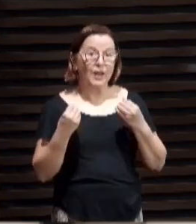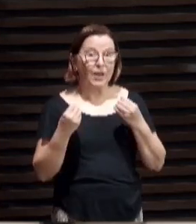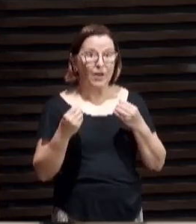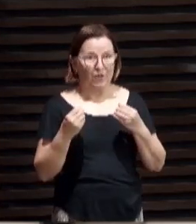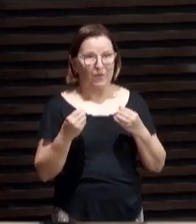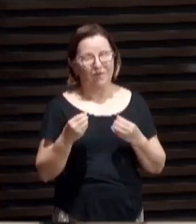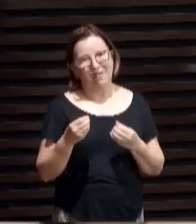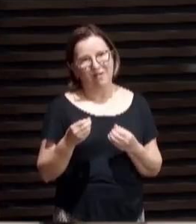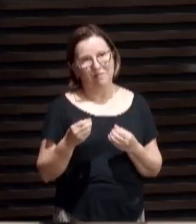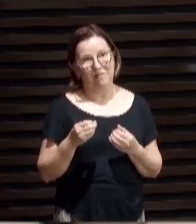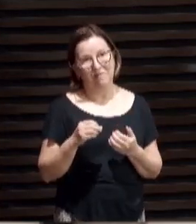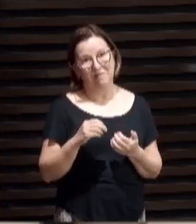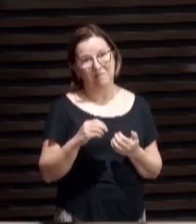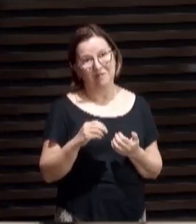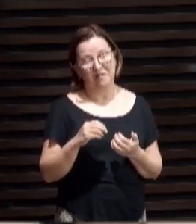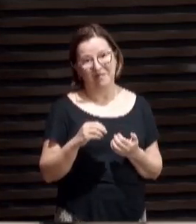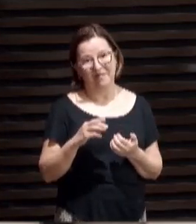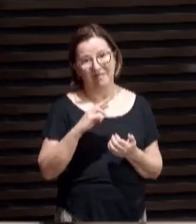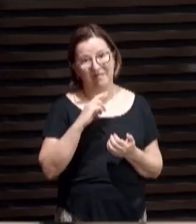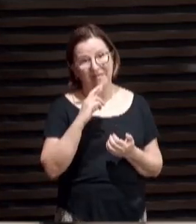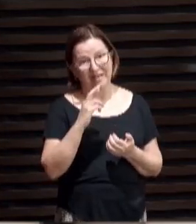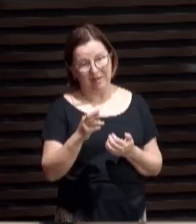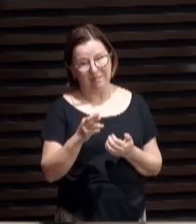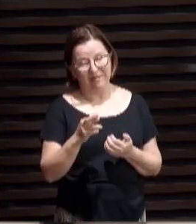Quando não se tem argumento, se bate.